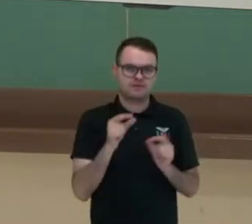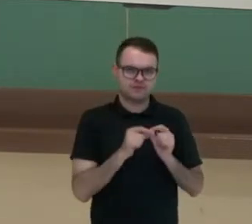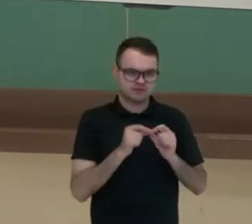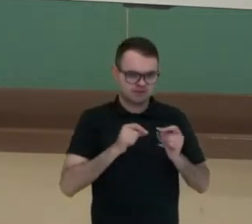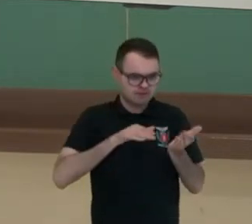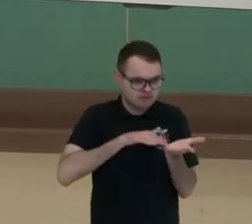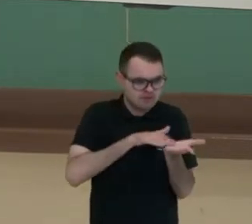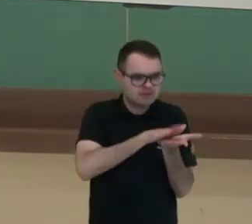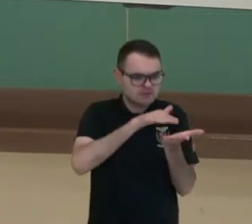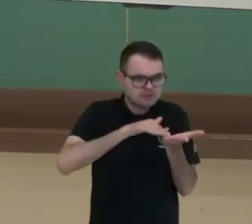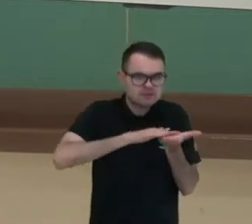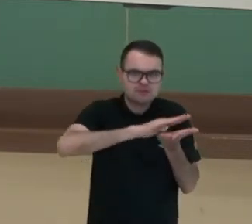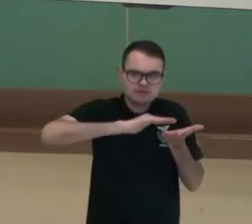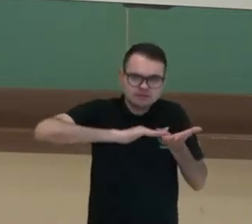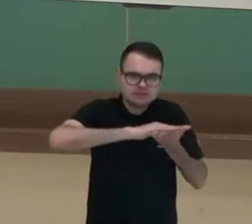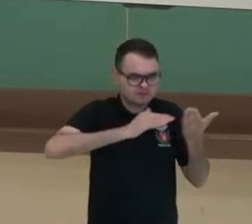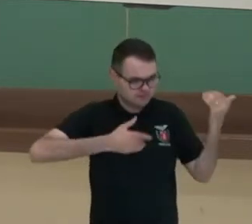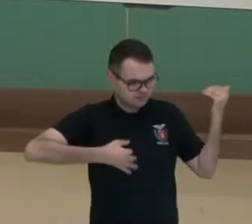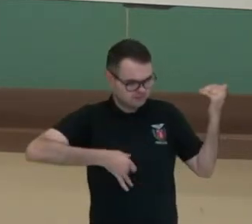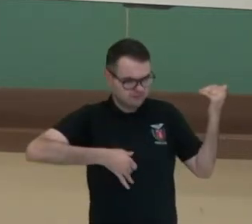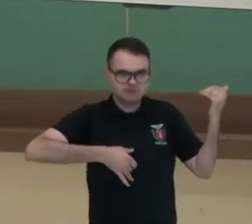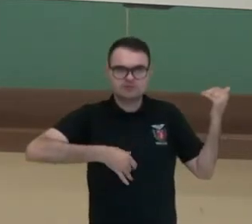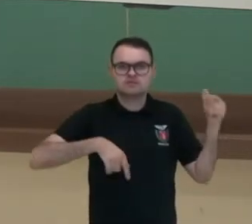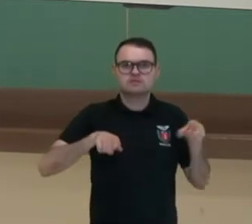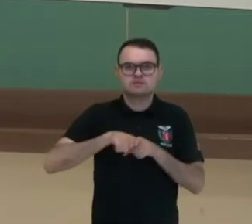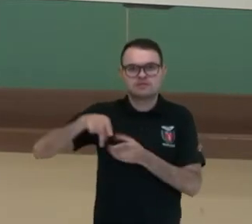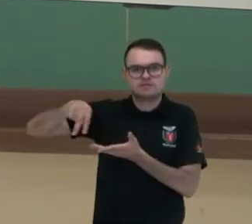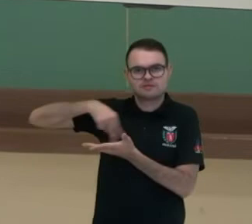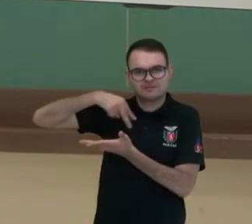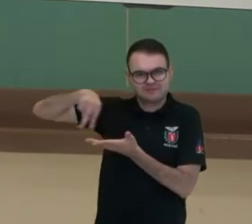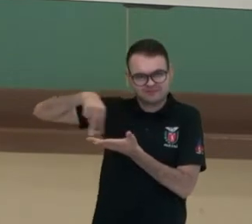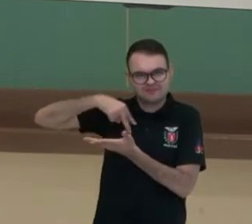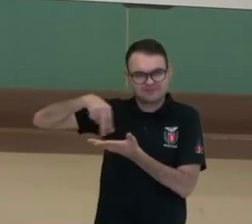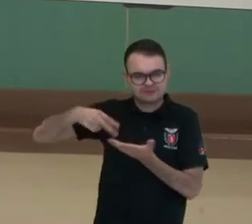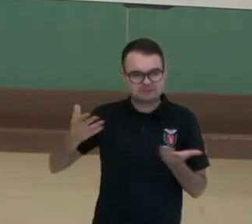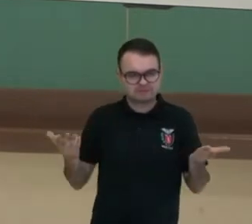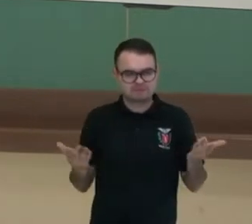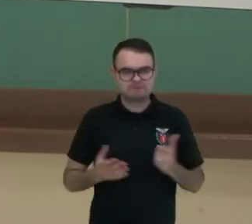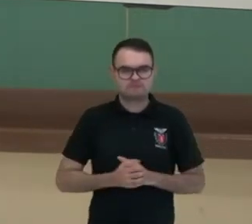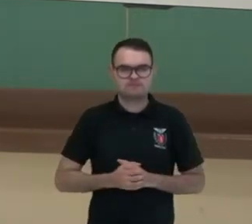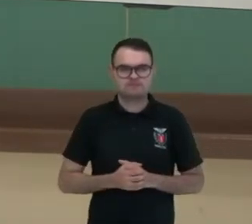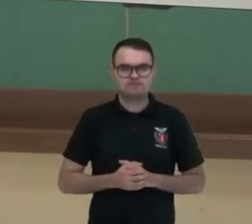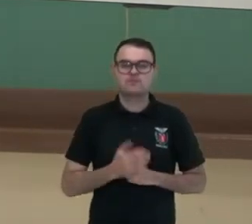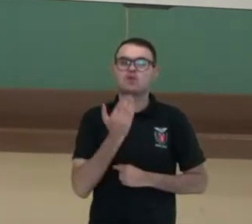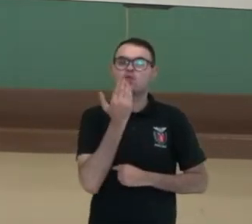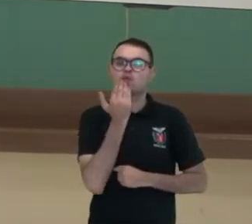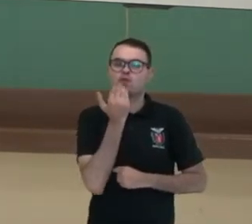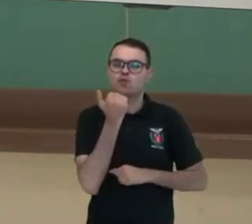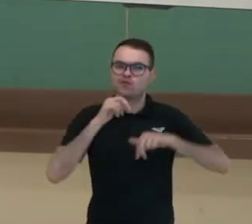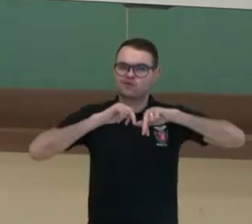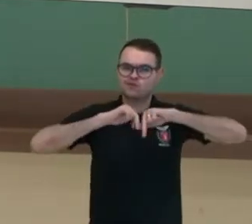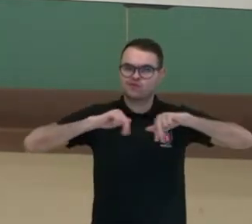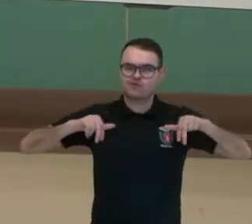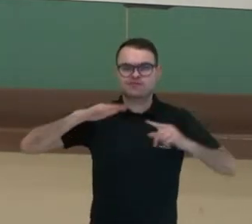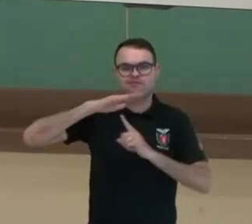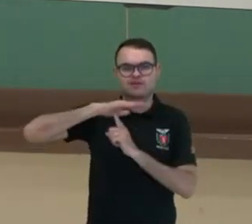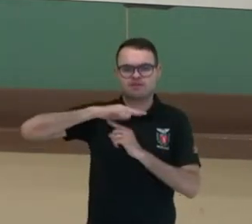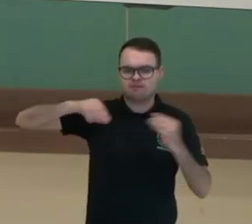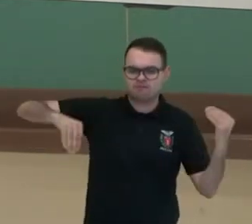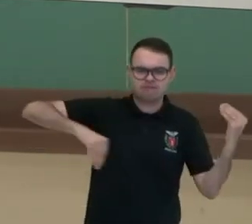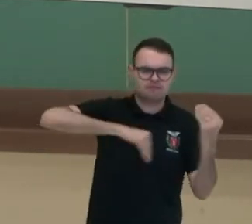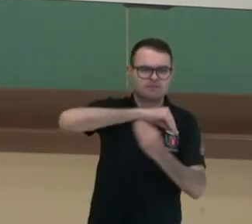coxo. Assim como a dança caiçara também, o fandango caiçara. Na culinária do Paraná, também uma mistura de